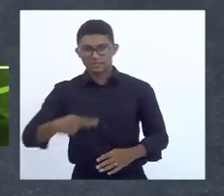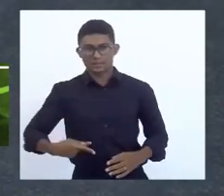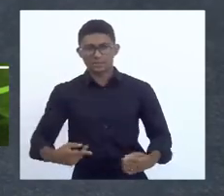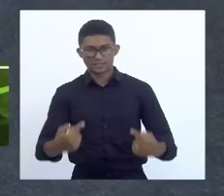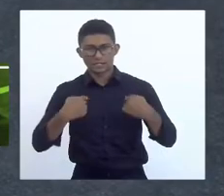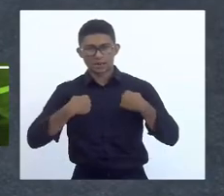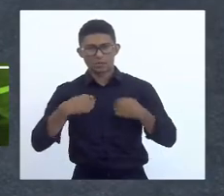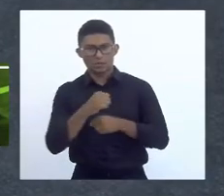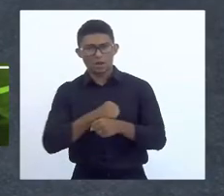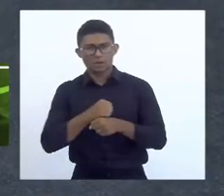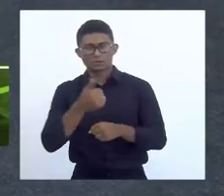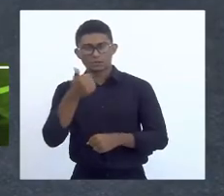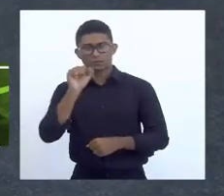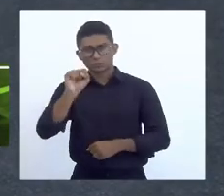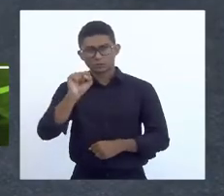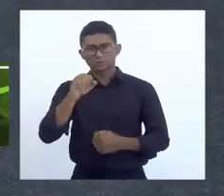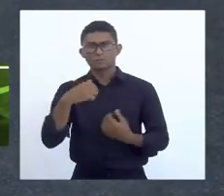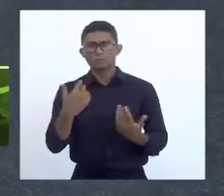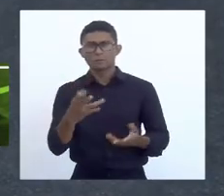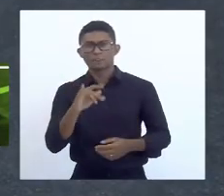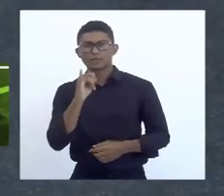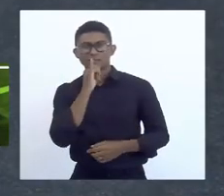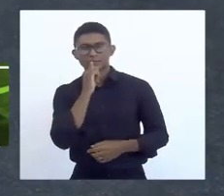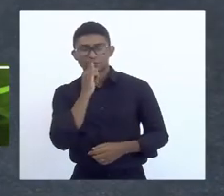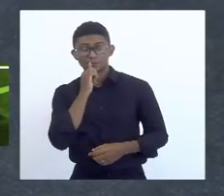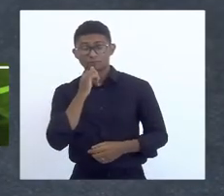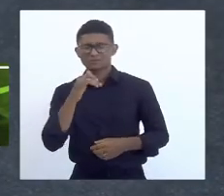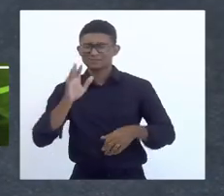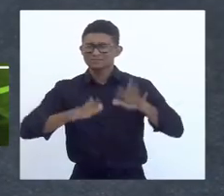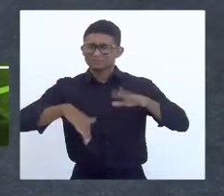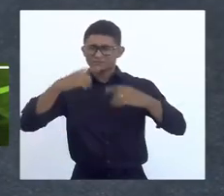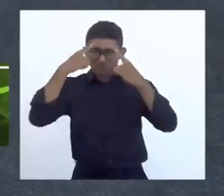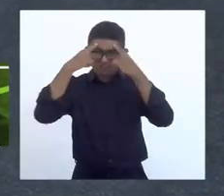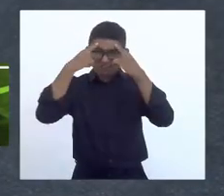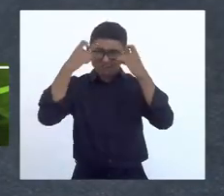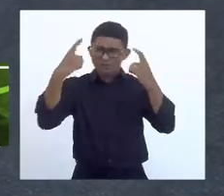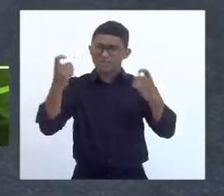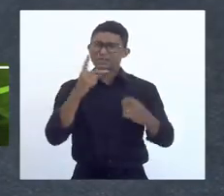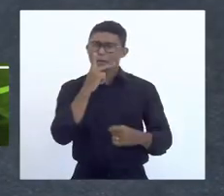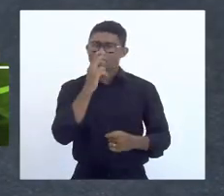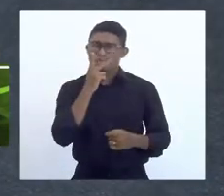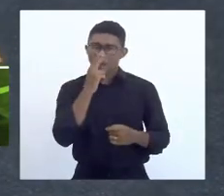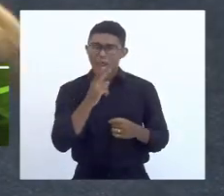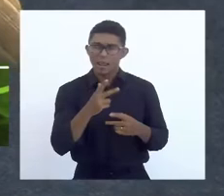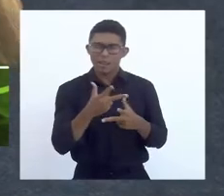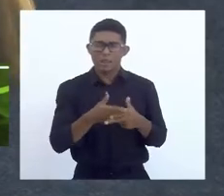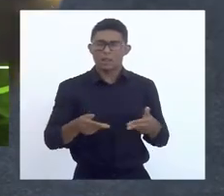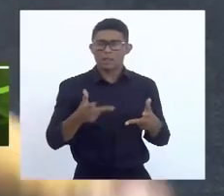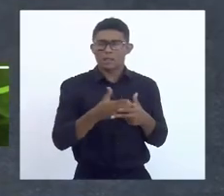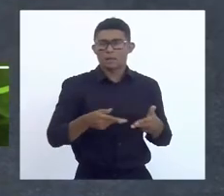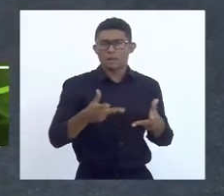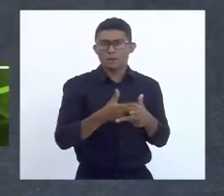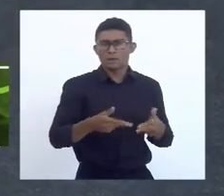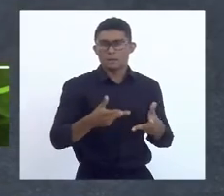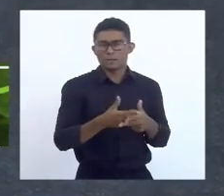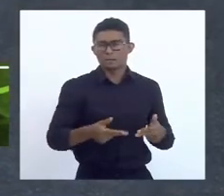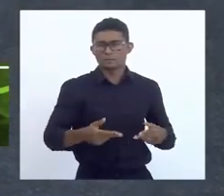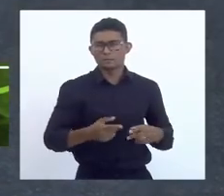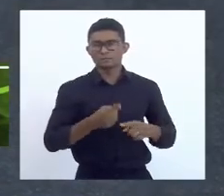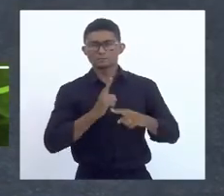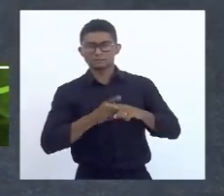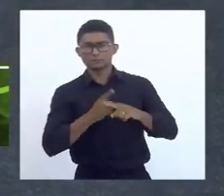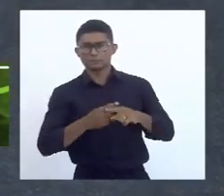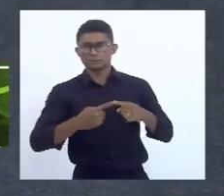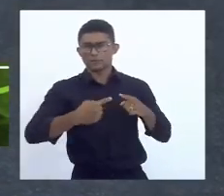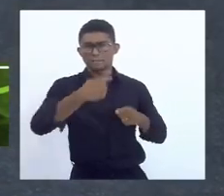eu queria dar um exemplo que a violência ela é sutil, porque a política não é